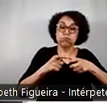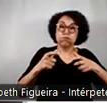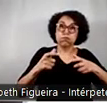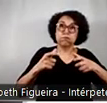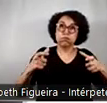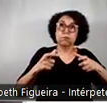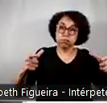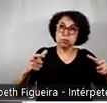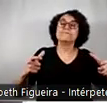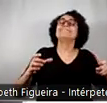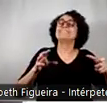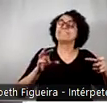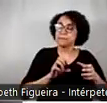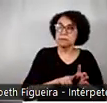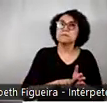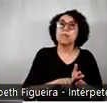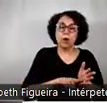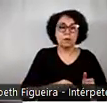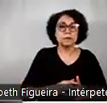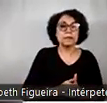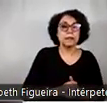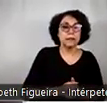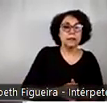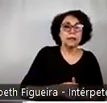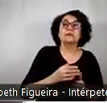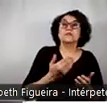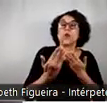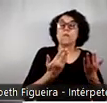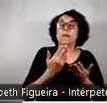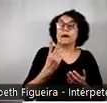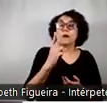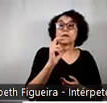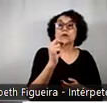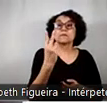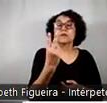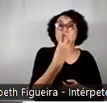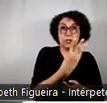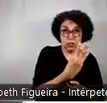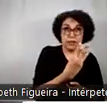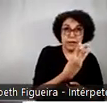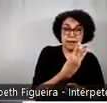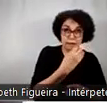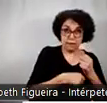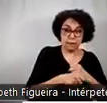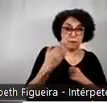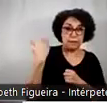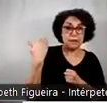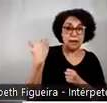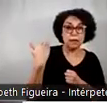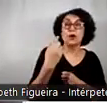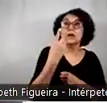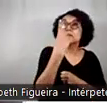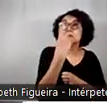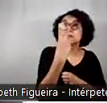de 2023, que cerca de 120 milhões de pessoas, né, estão em situação de refúgio, tendo um aumento de